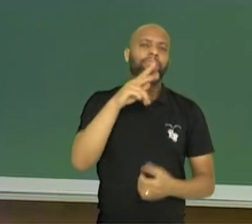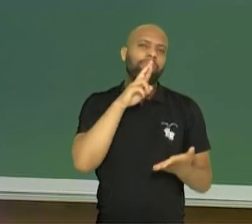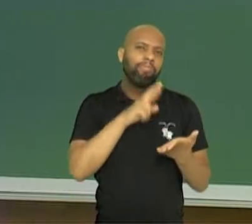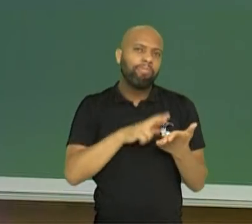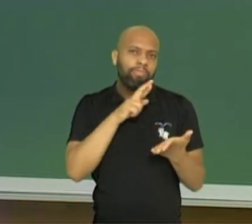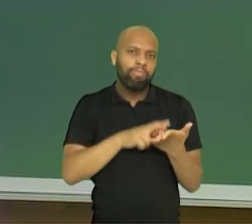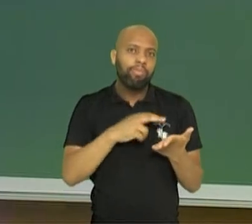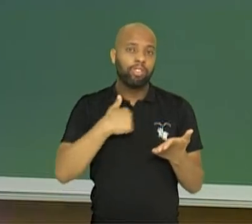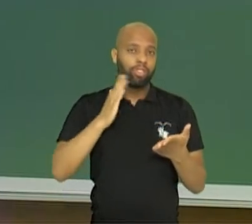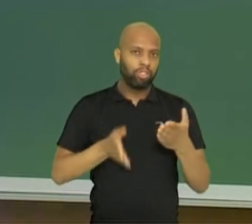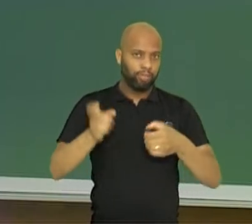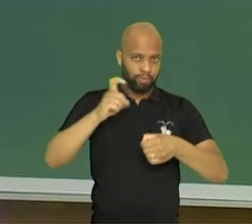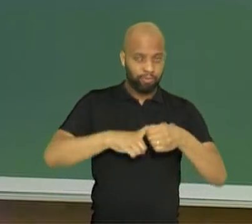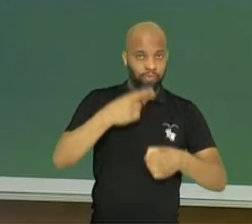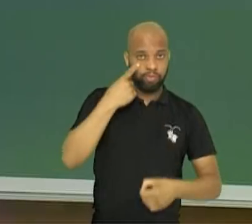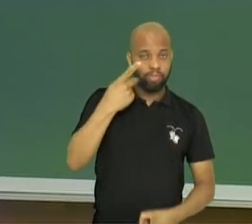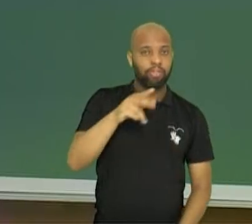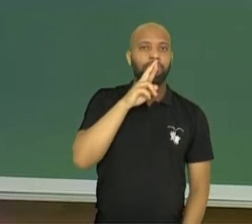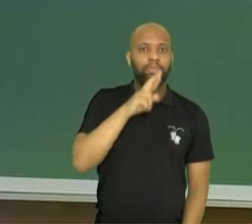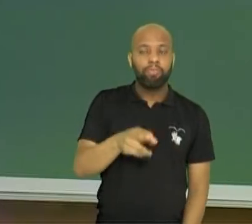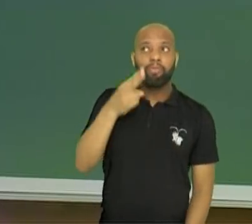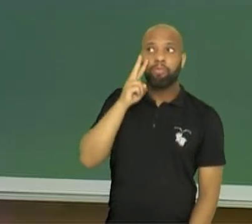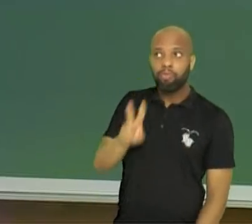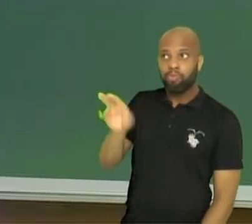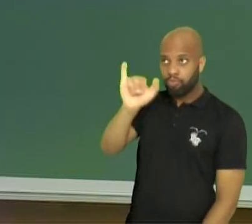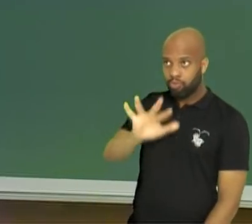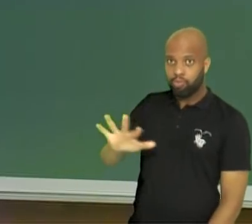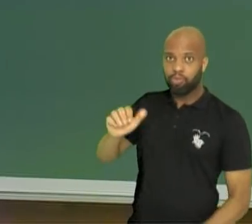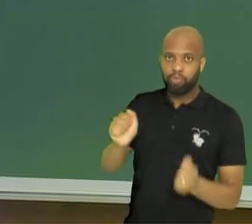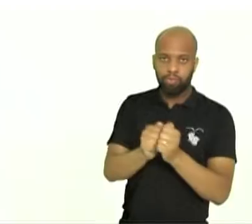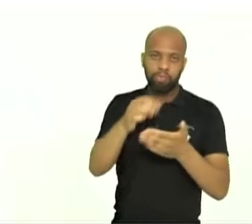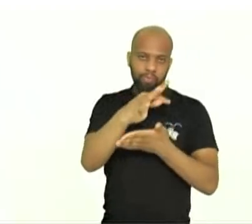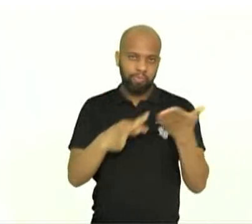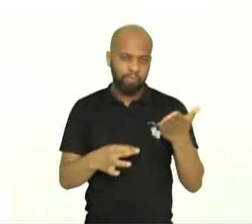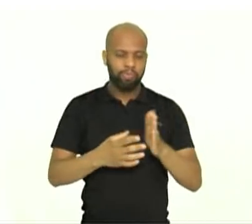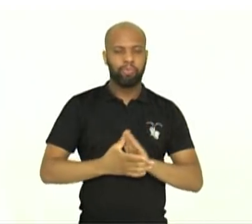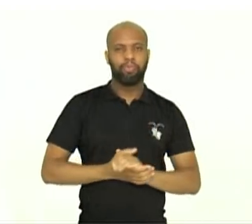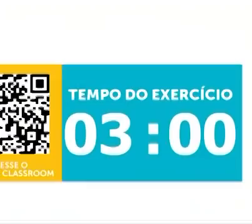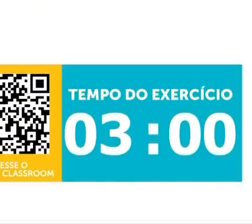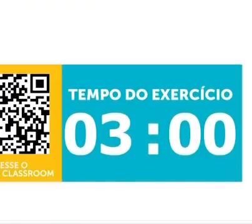do texto, a imagem, né? A linguagem verbal e não verbal? Vamos responder?